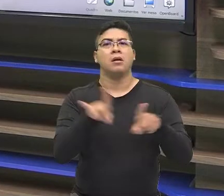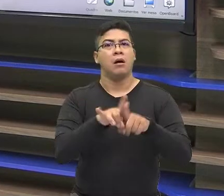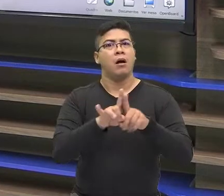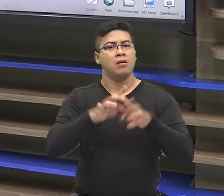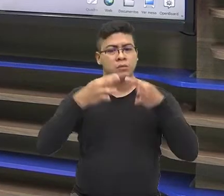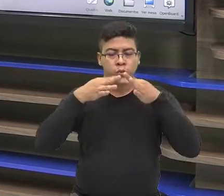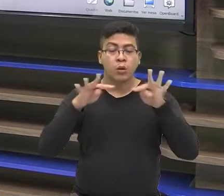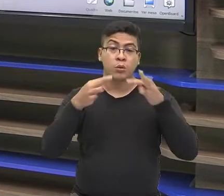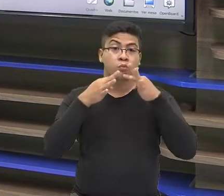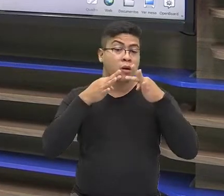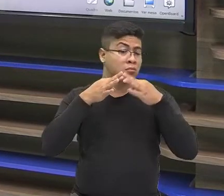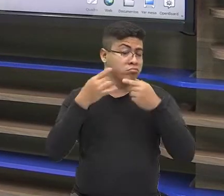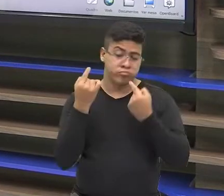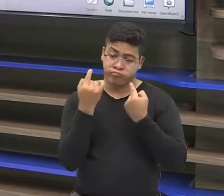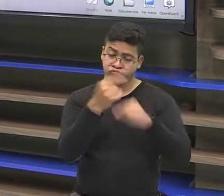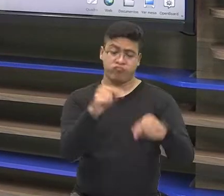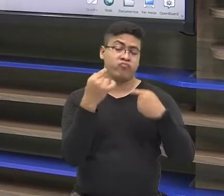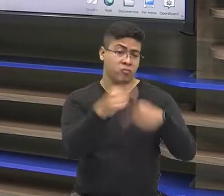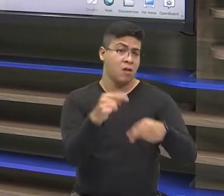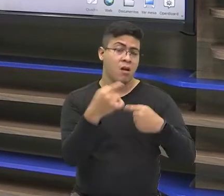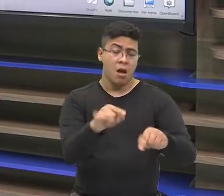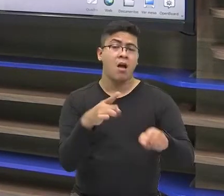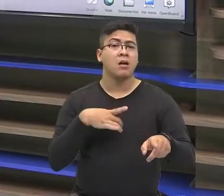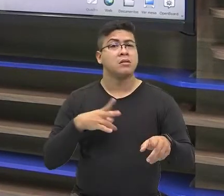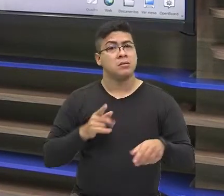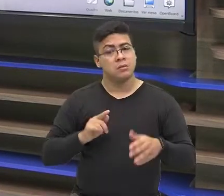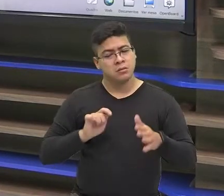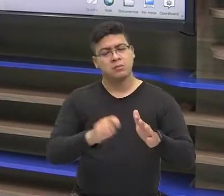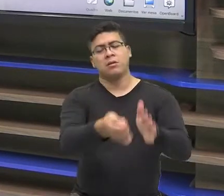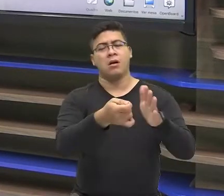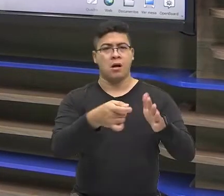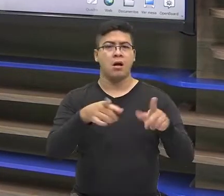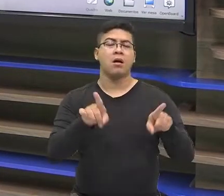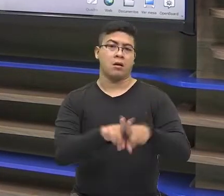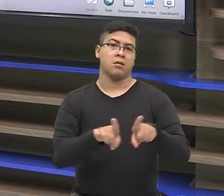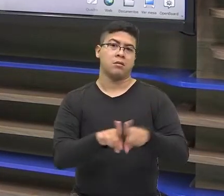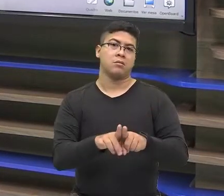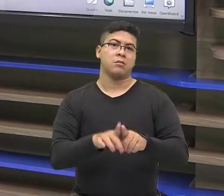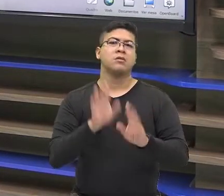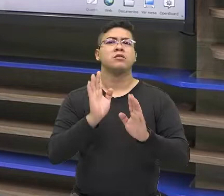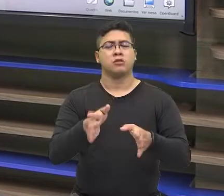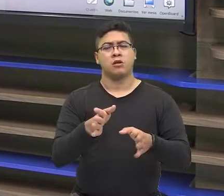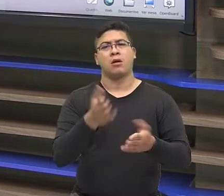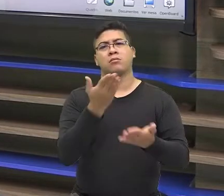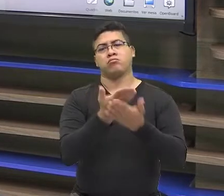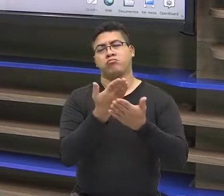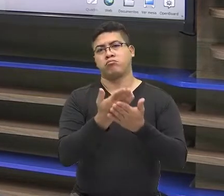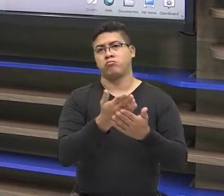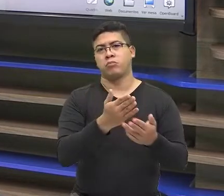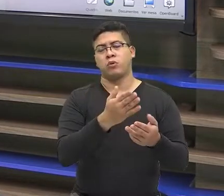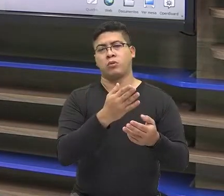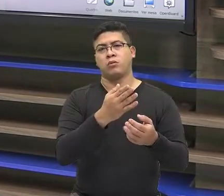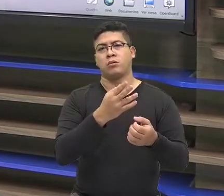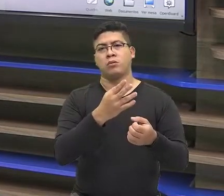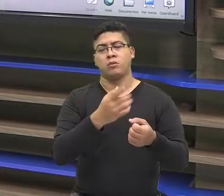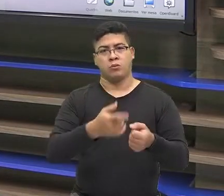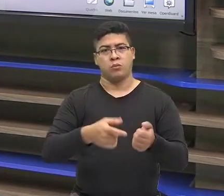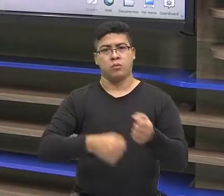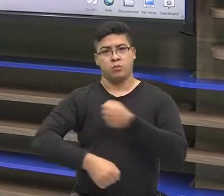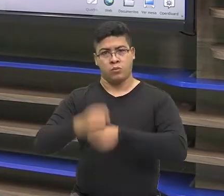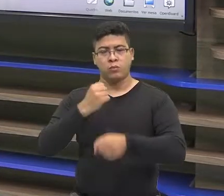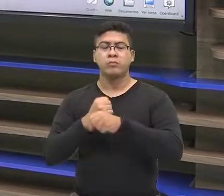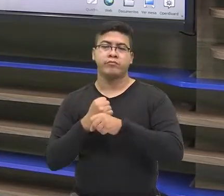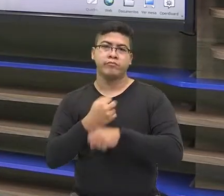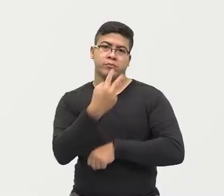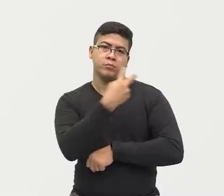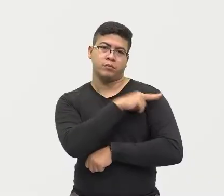do naturalismo, que já estudamos com certeza, você já estudou ali no segundo ano do ensino médio, ok? Vamos continuar falando ali a respeito